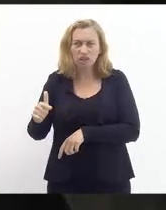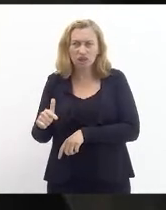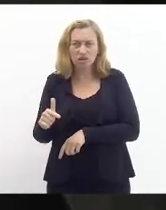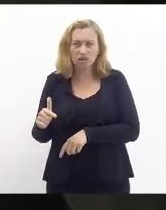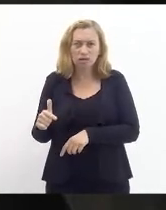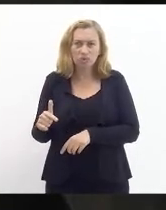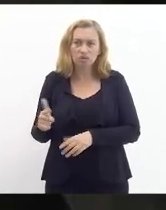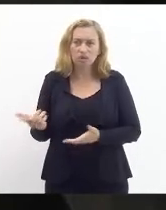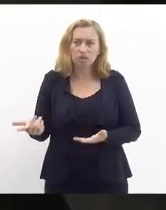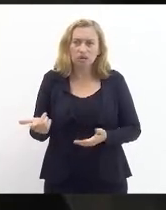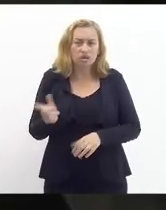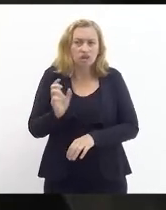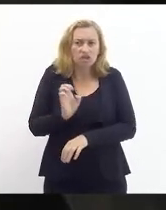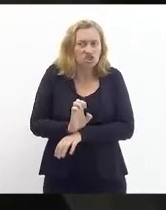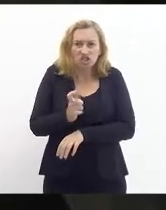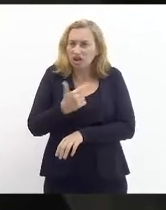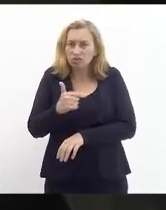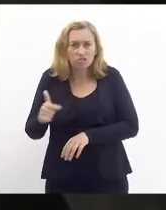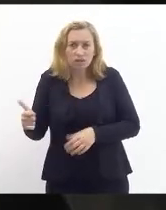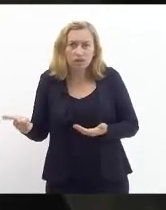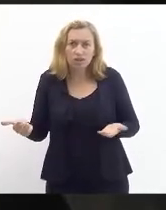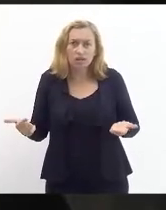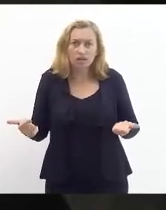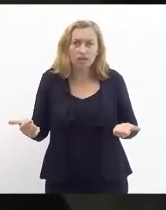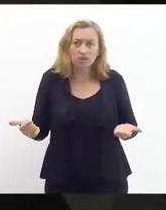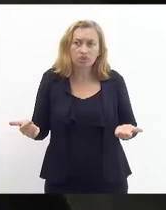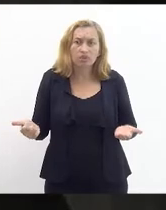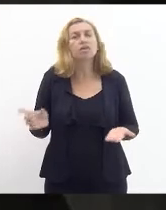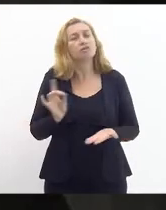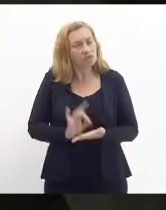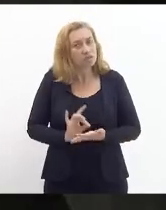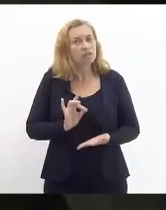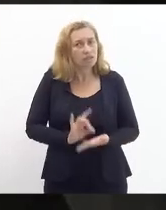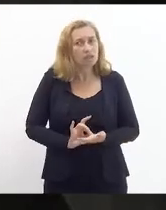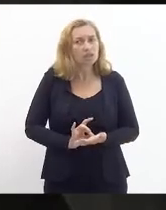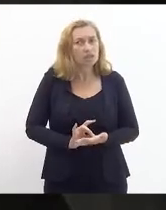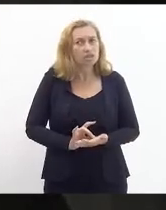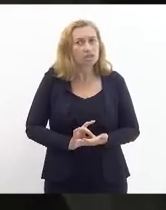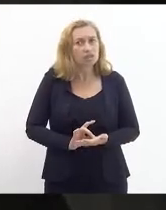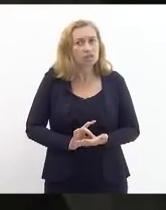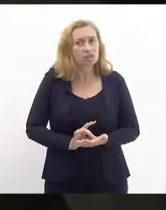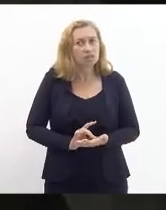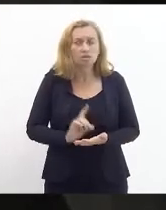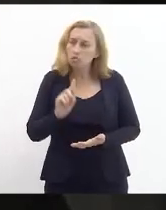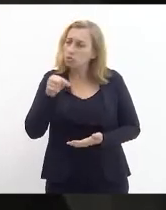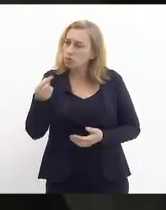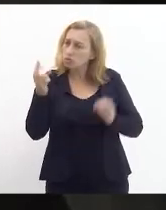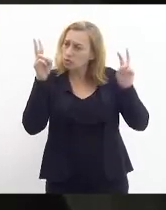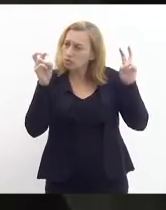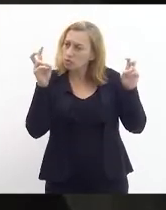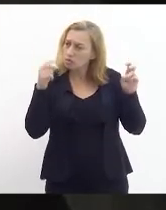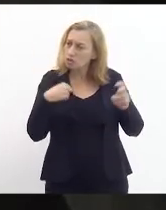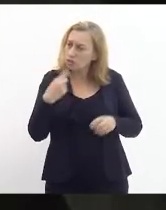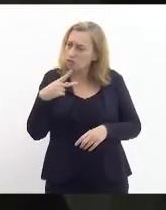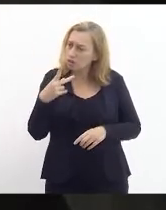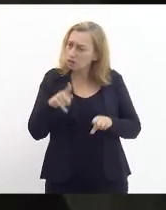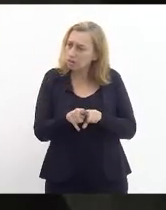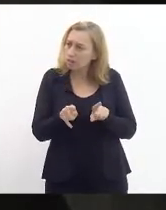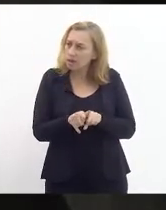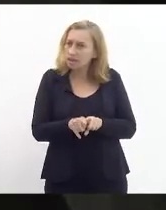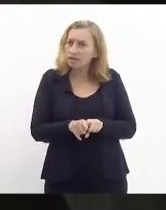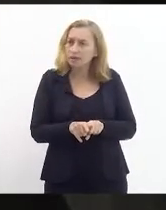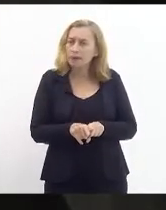mínimo né E lembra disso é estado nenhum dizia Paulo Ramos aqui e é verdade e aí eu me pelo outra questão que eu tenho acrescento